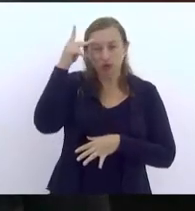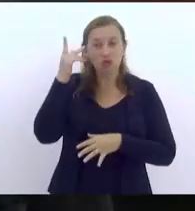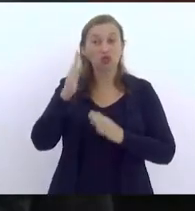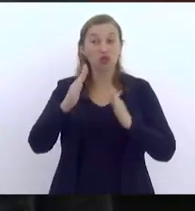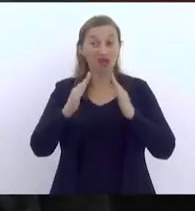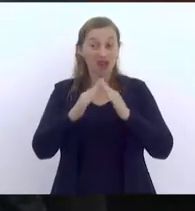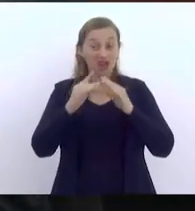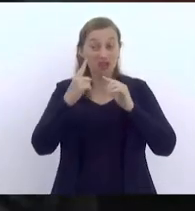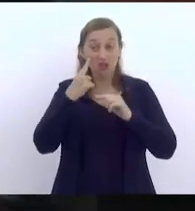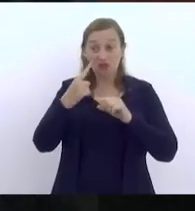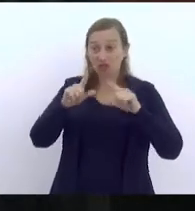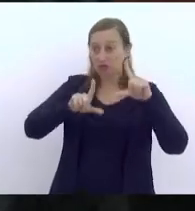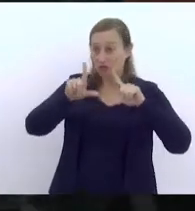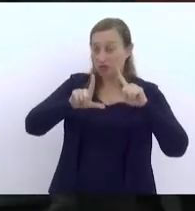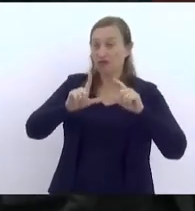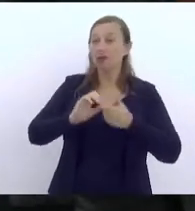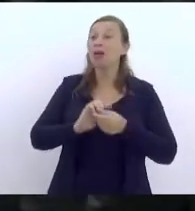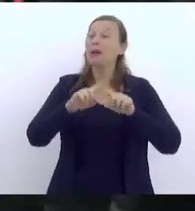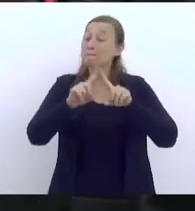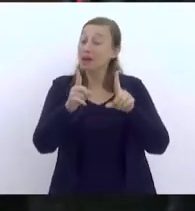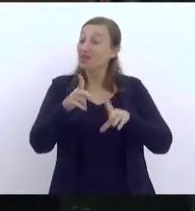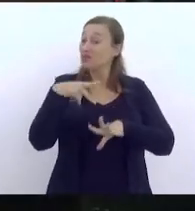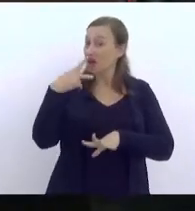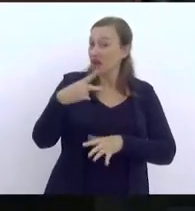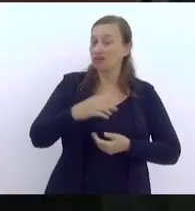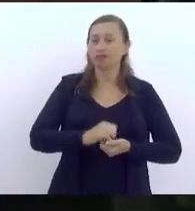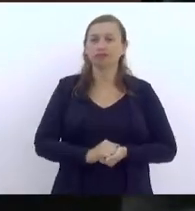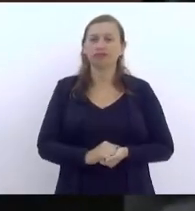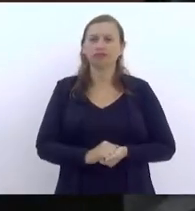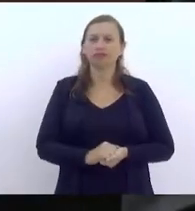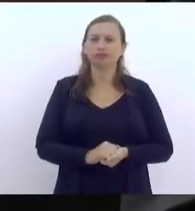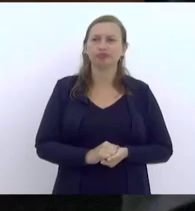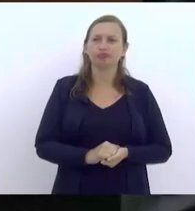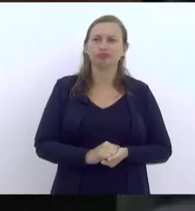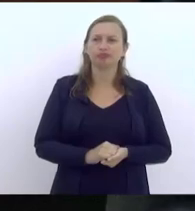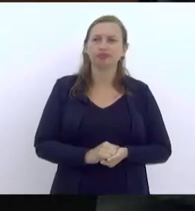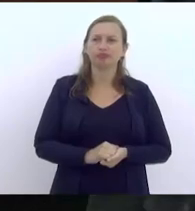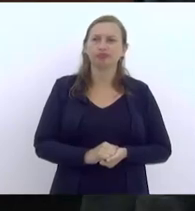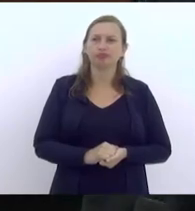casa, mas ela diz...